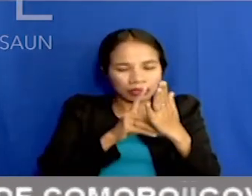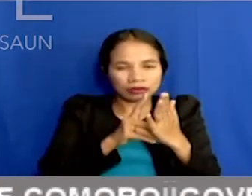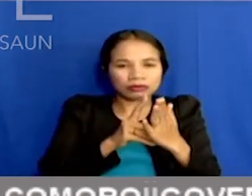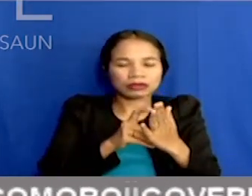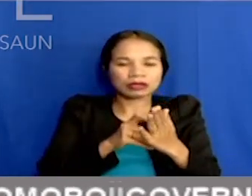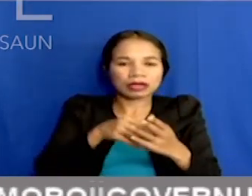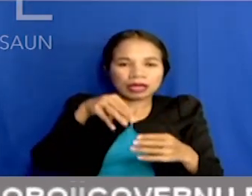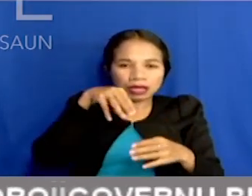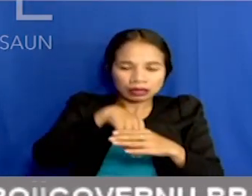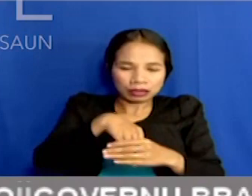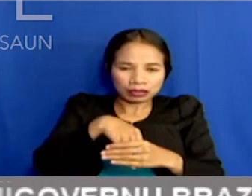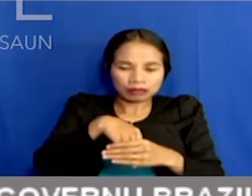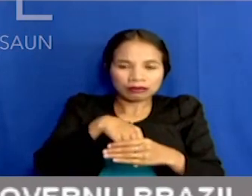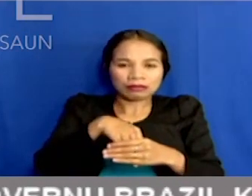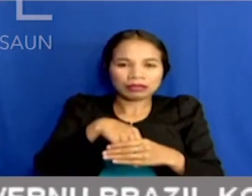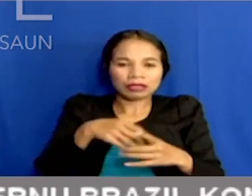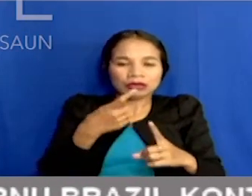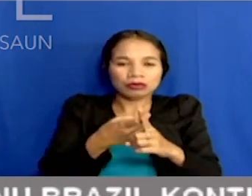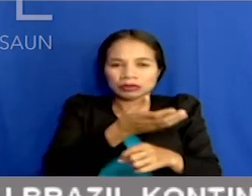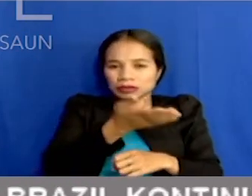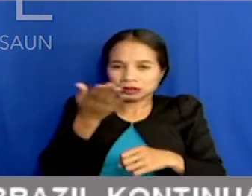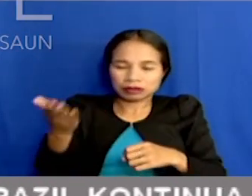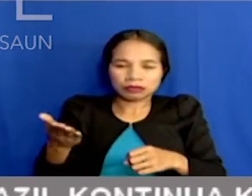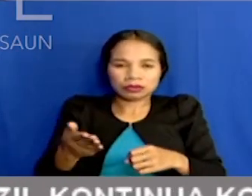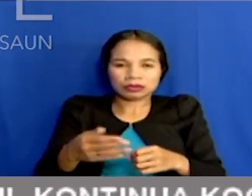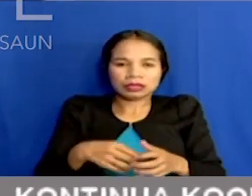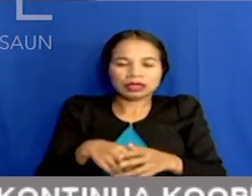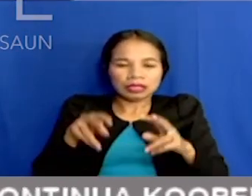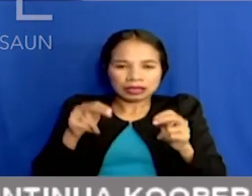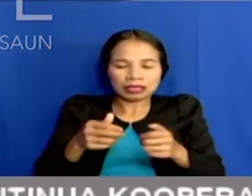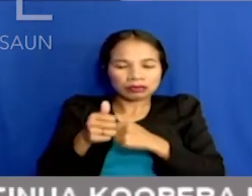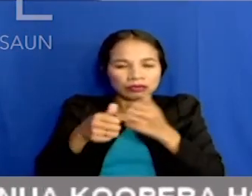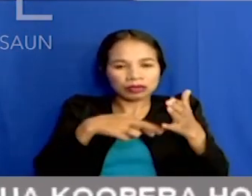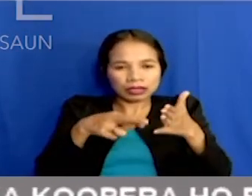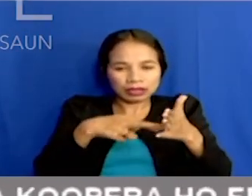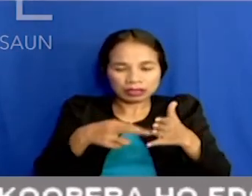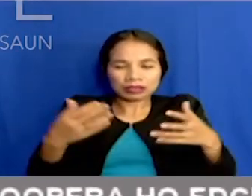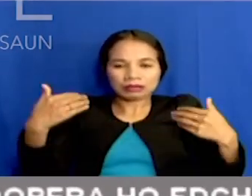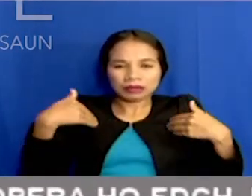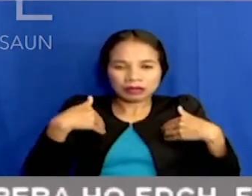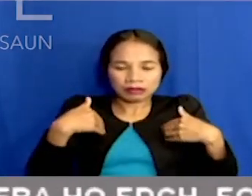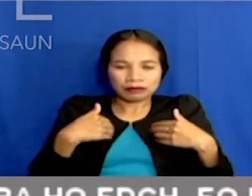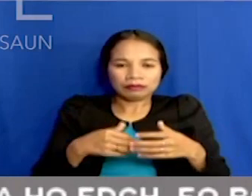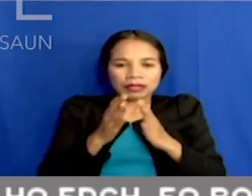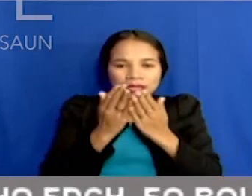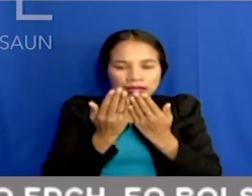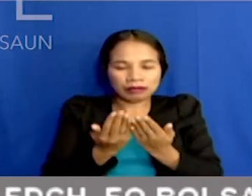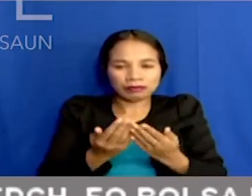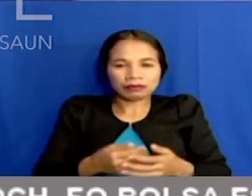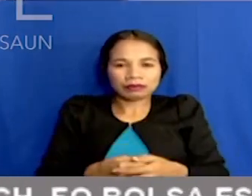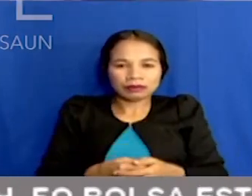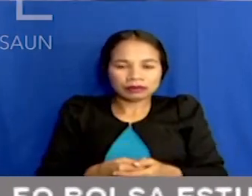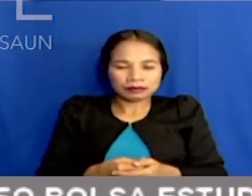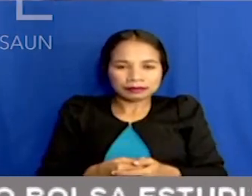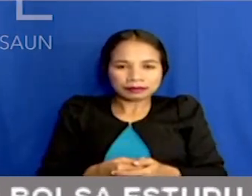mais técnico social, e eu sei que vou dizer, então tem que preencher requisitos ser não é que ia livrino. Então, eu